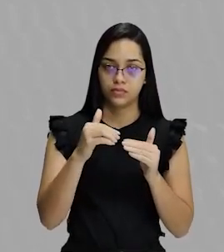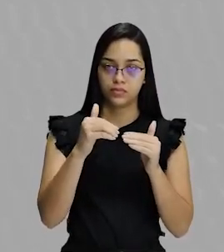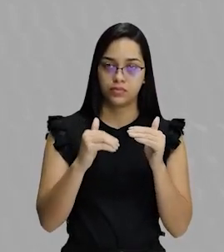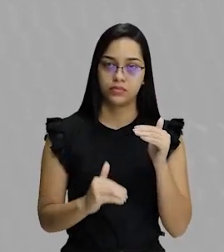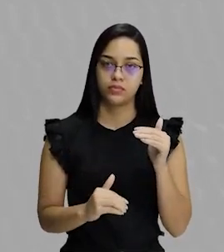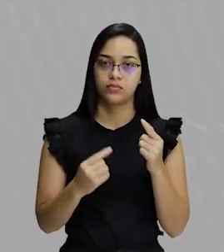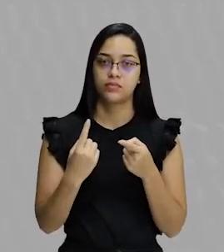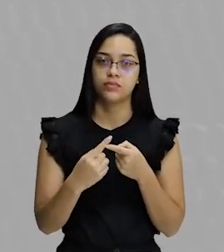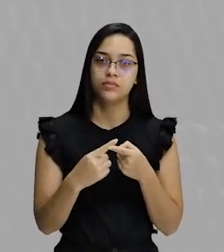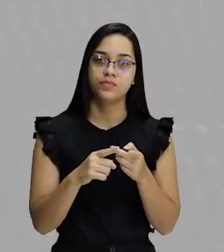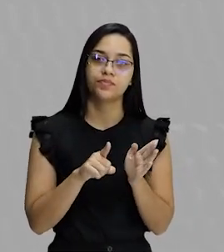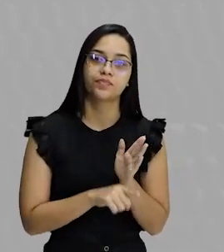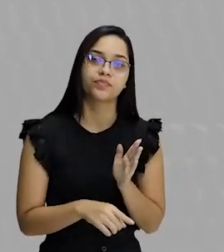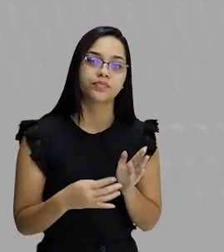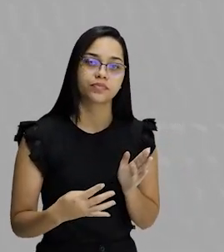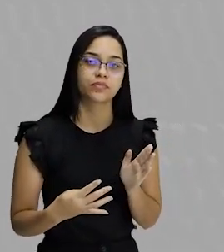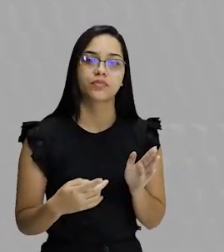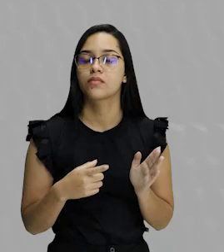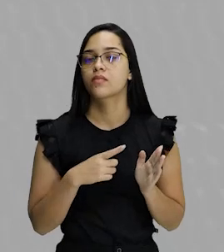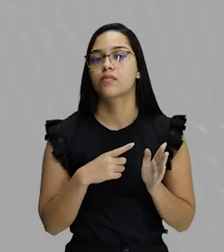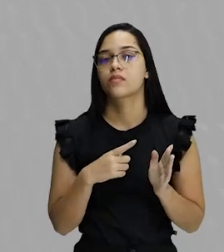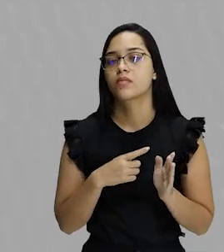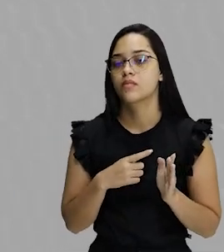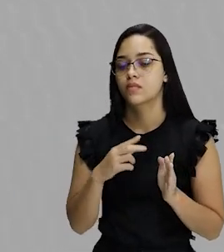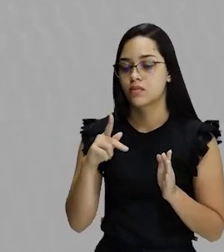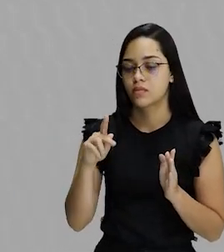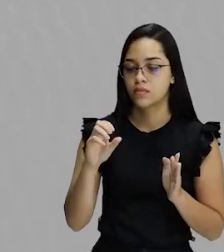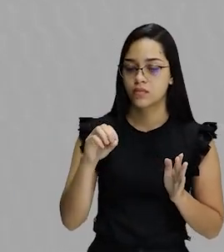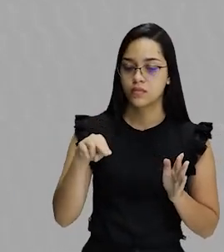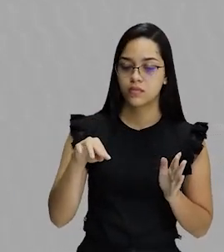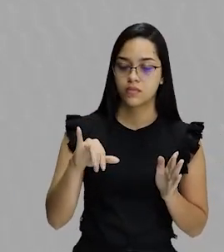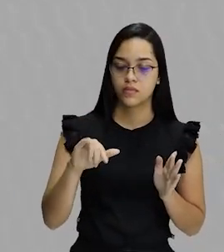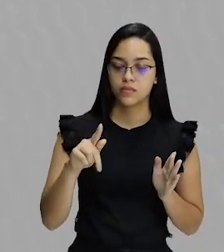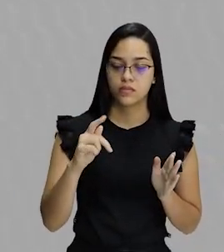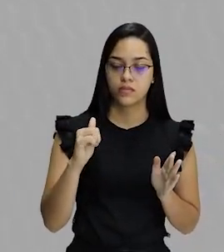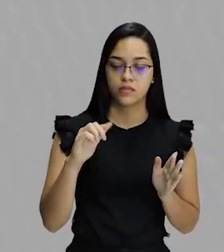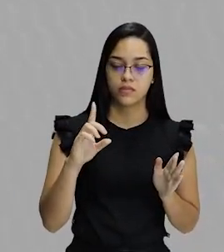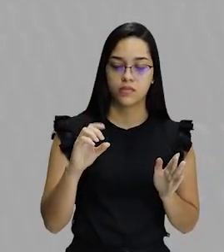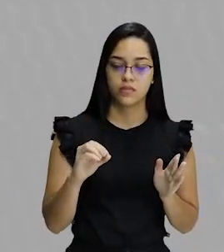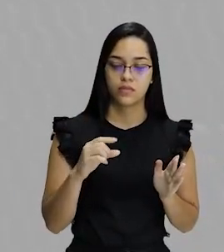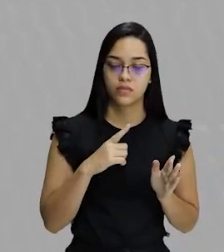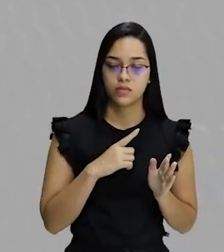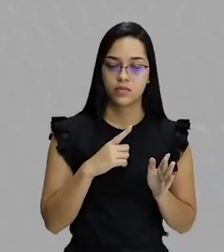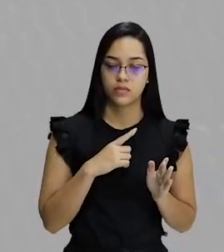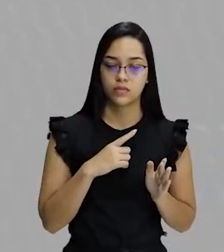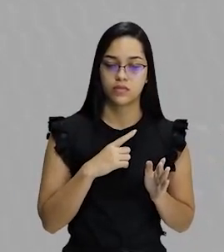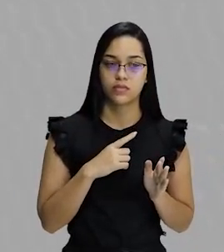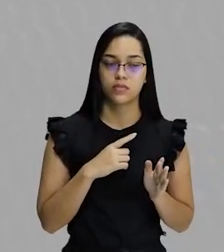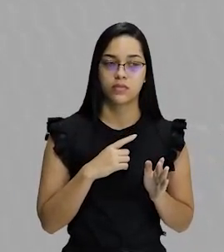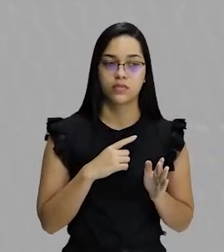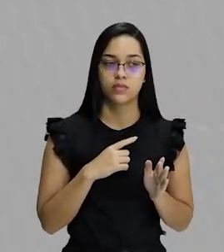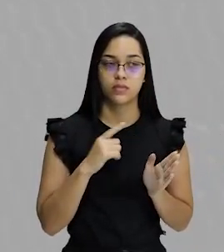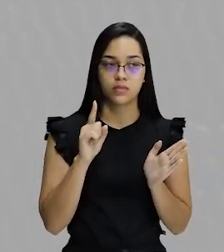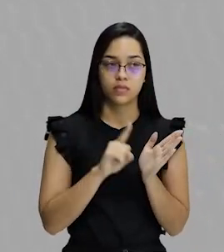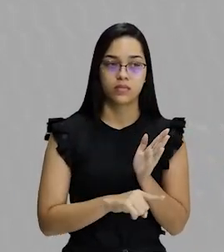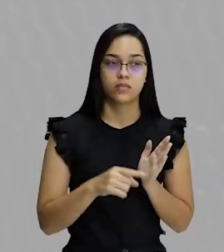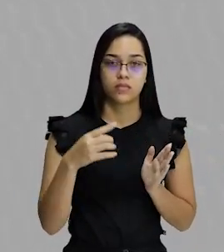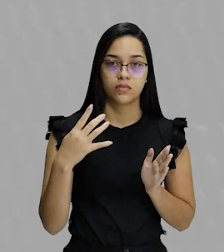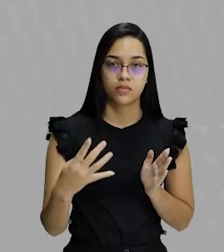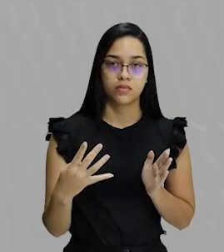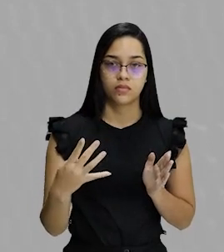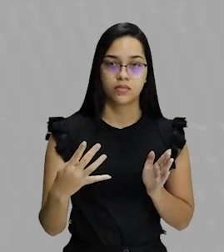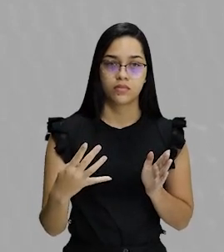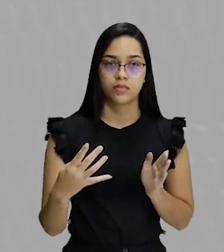o menos 4 está para baixo. Eu traço aqui um pontilhado paralelo ao eixo Y. Vem bem aqui no menos 4, agora